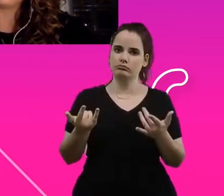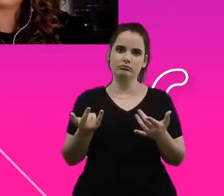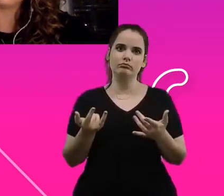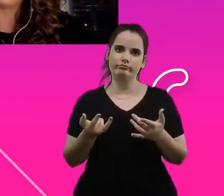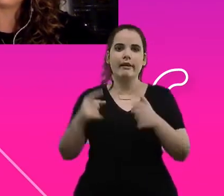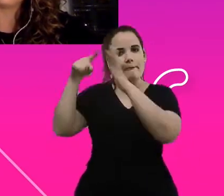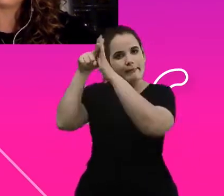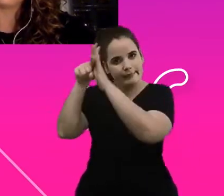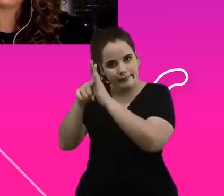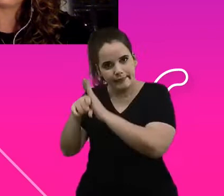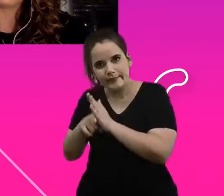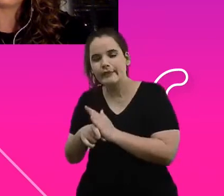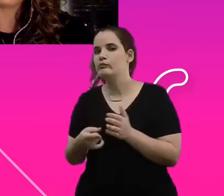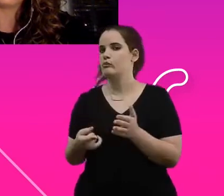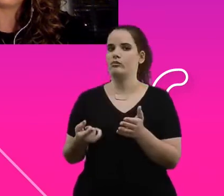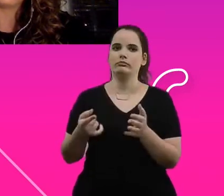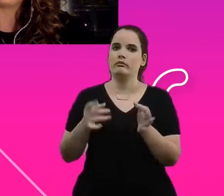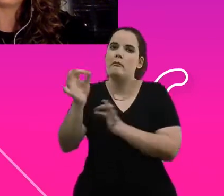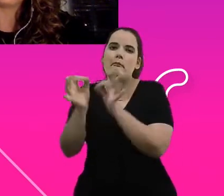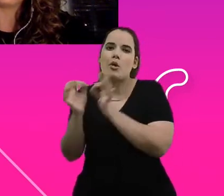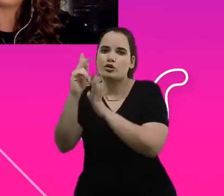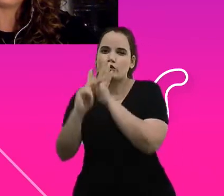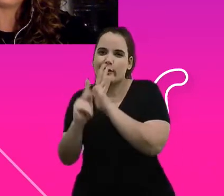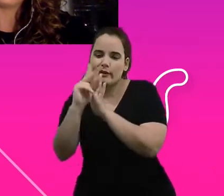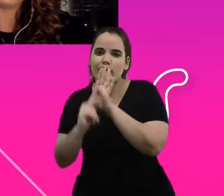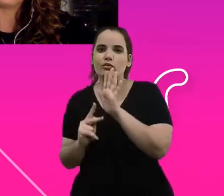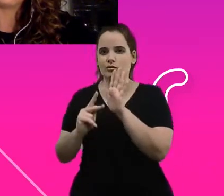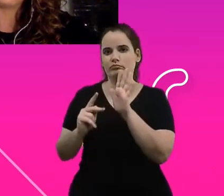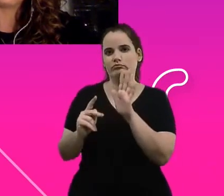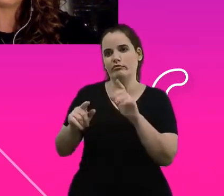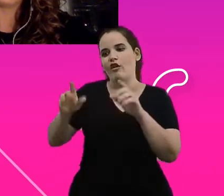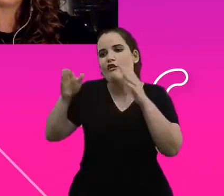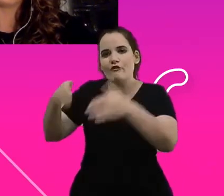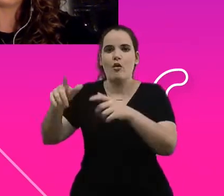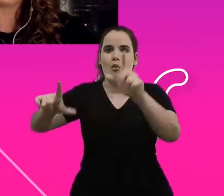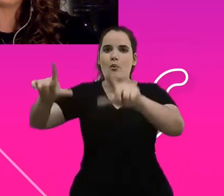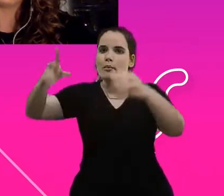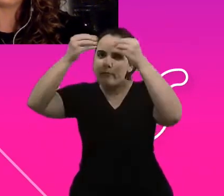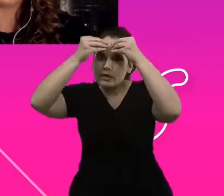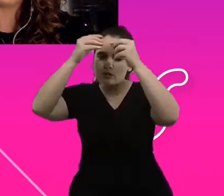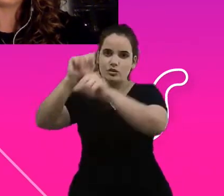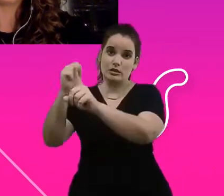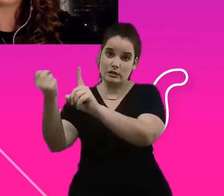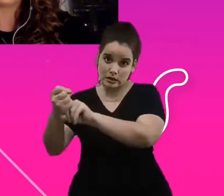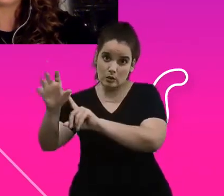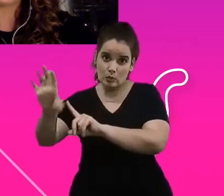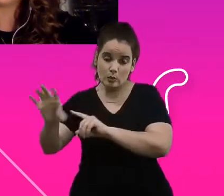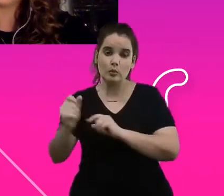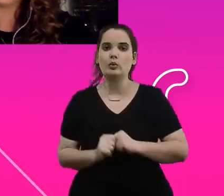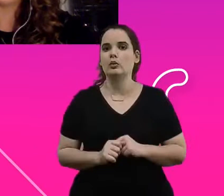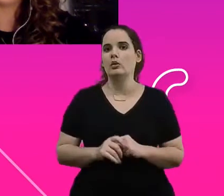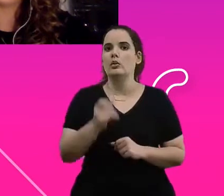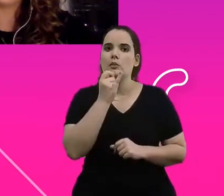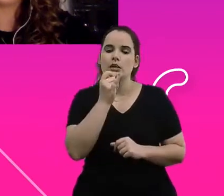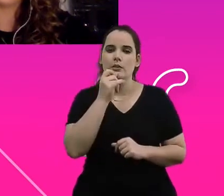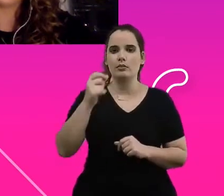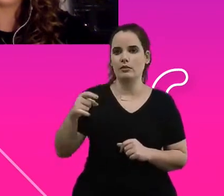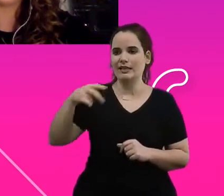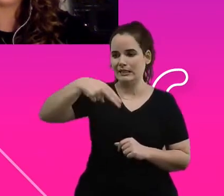a projetos de âmbito social, e temos profissionais de empresas, como por exemplo a Nielsen,